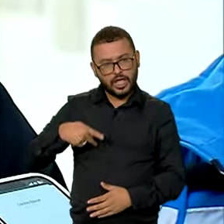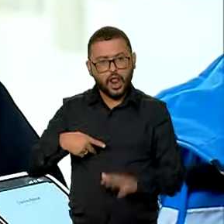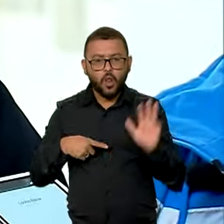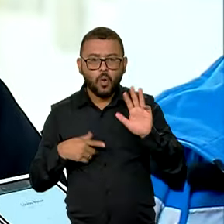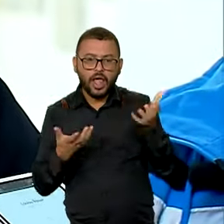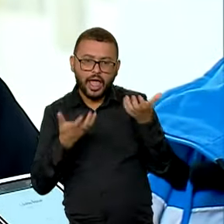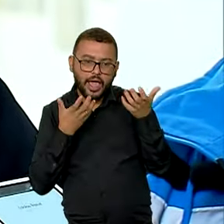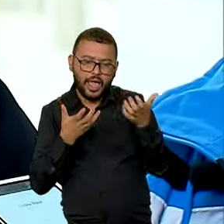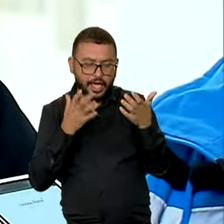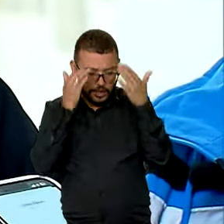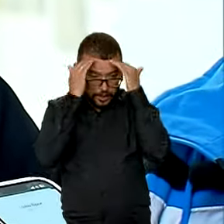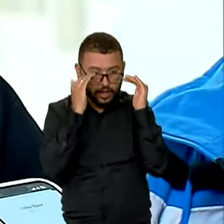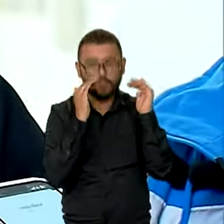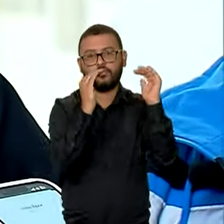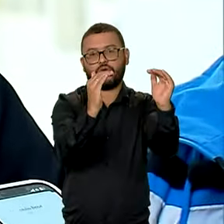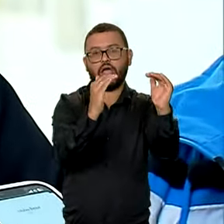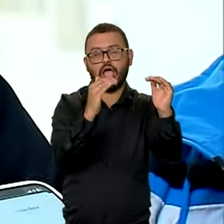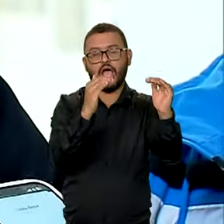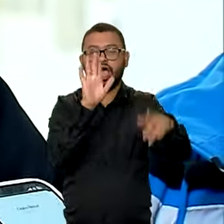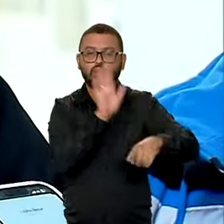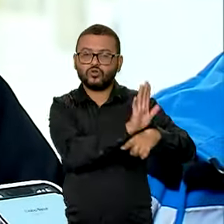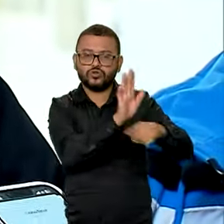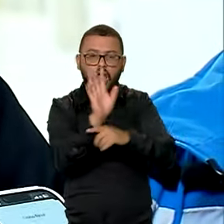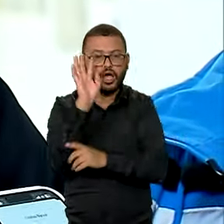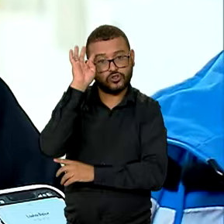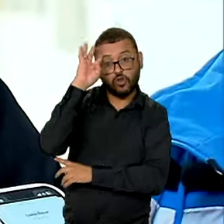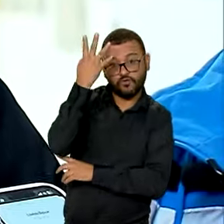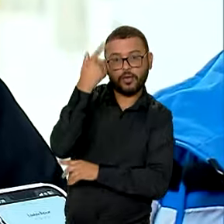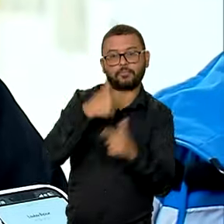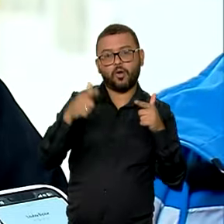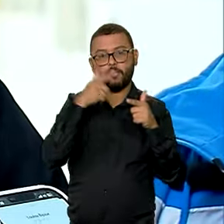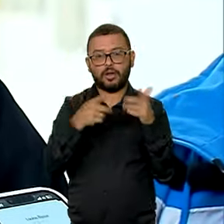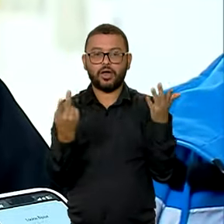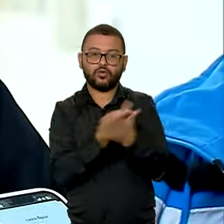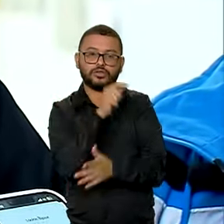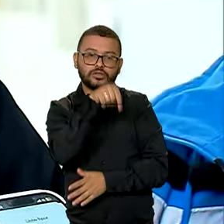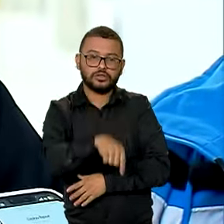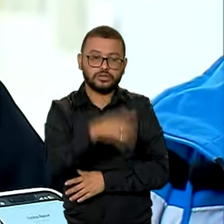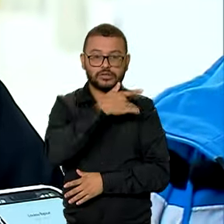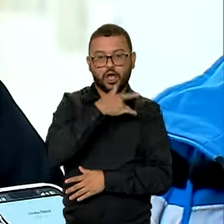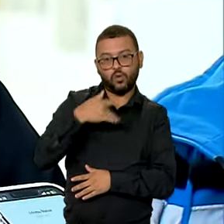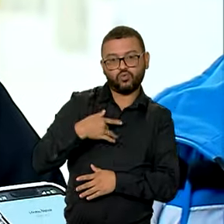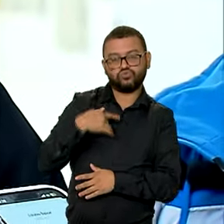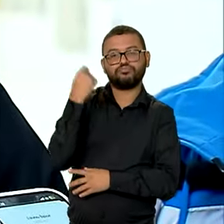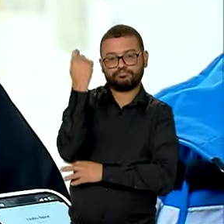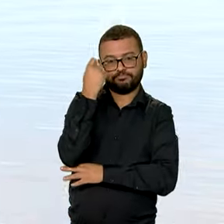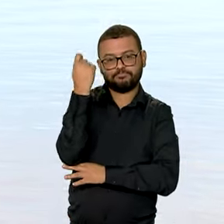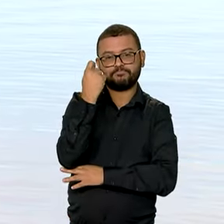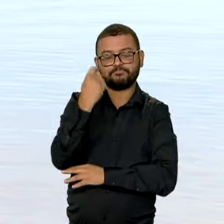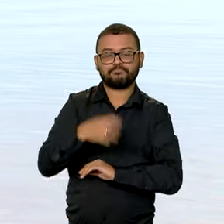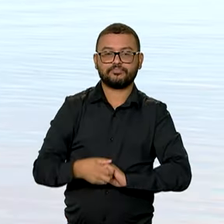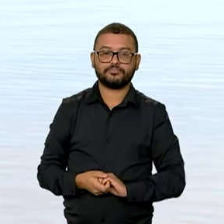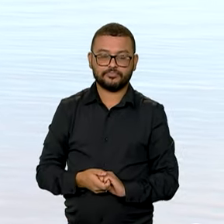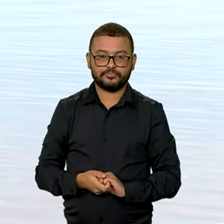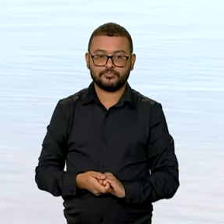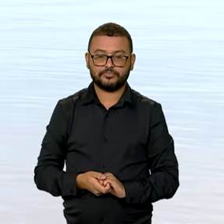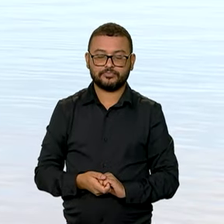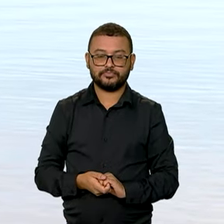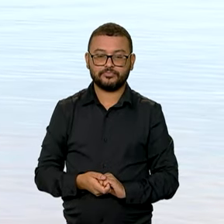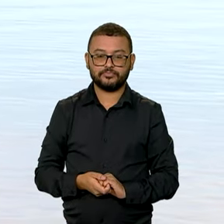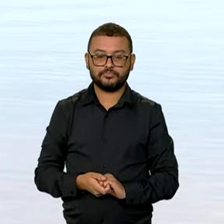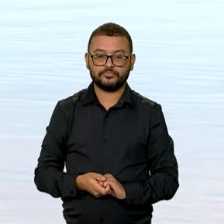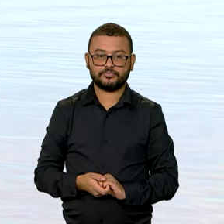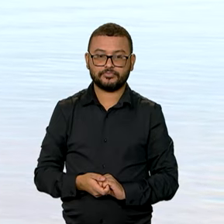dado para responder com muita força as questões da saúde nesse momento aqui no Rio Grande do Sul.